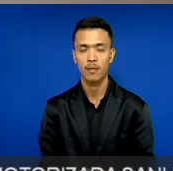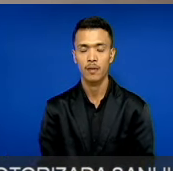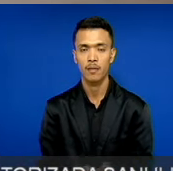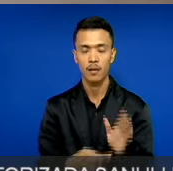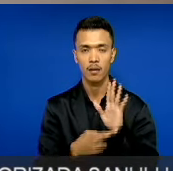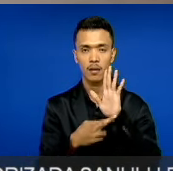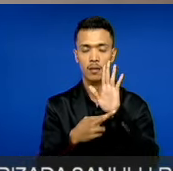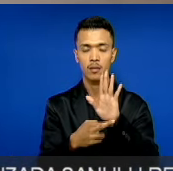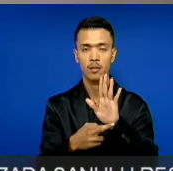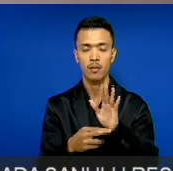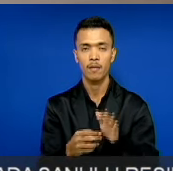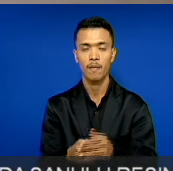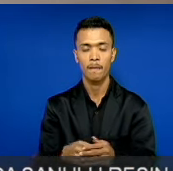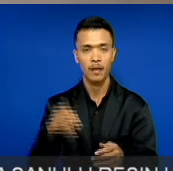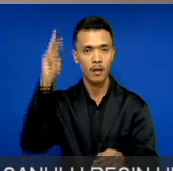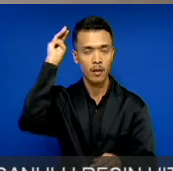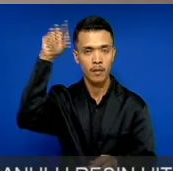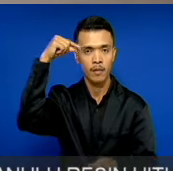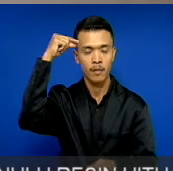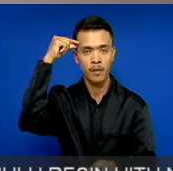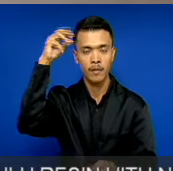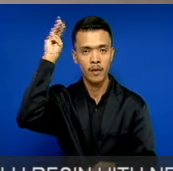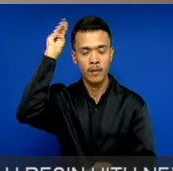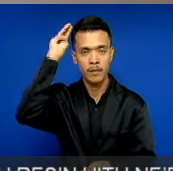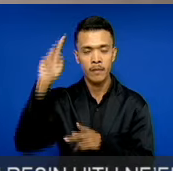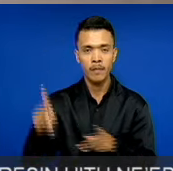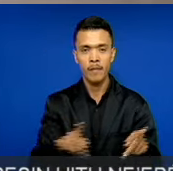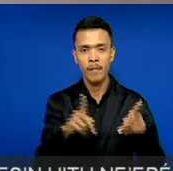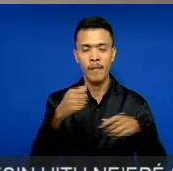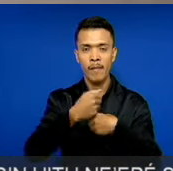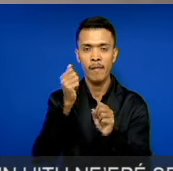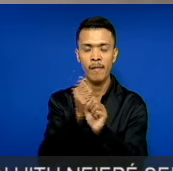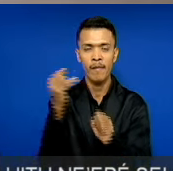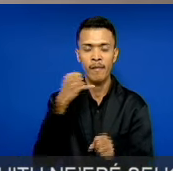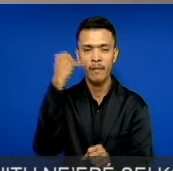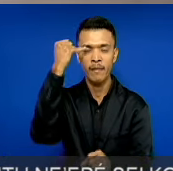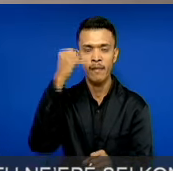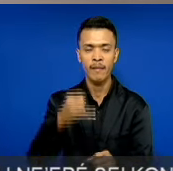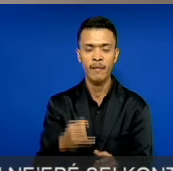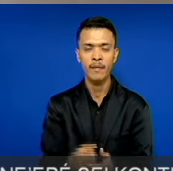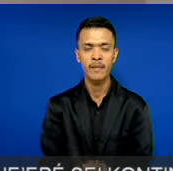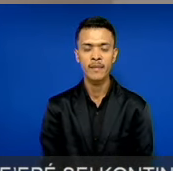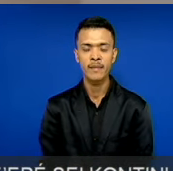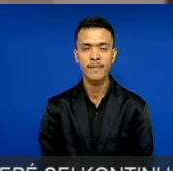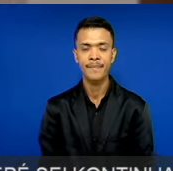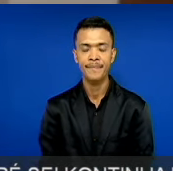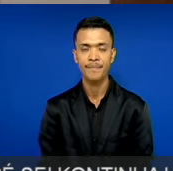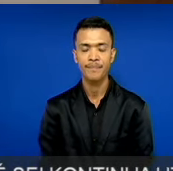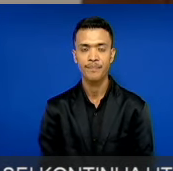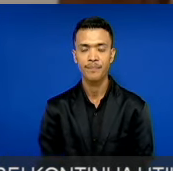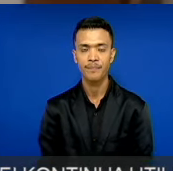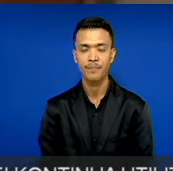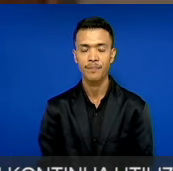né, a bombeira Ministério Público lá investigação, foi na acusação, no julgamento, né? Mas ainda